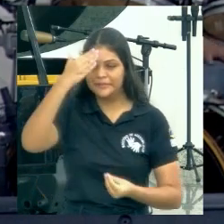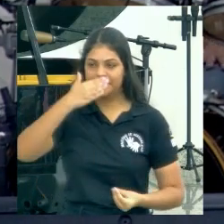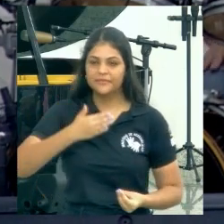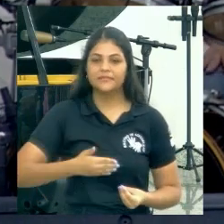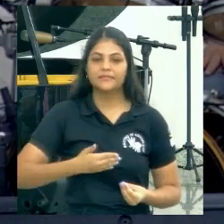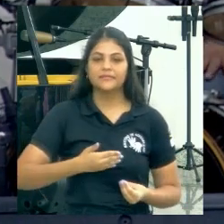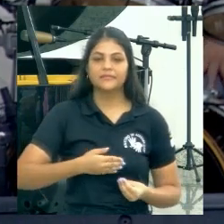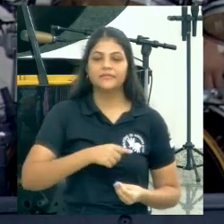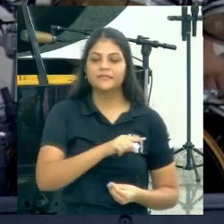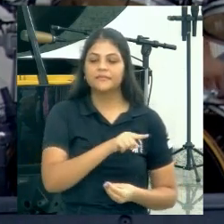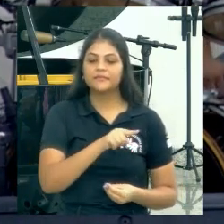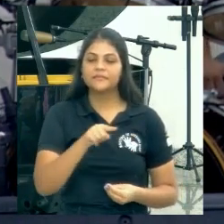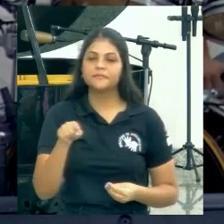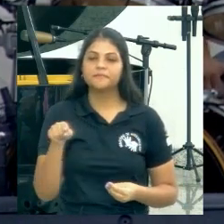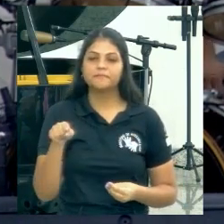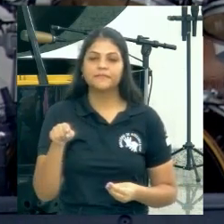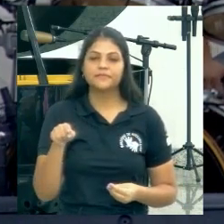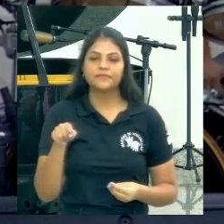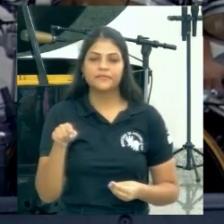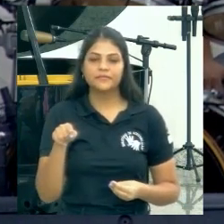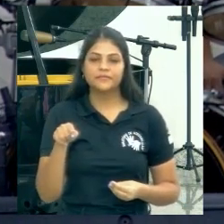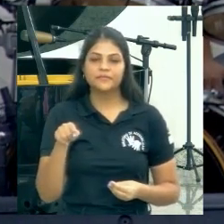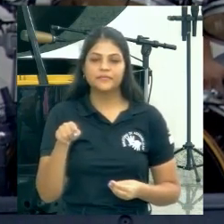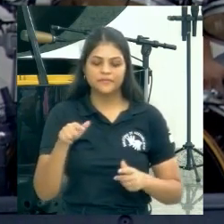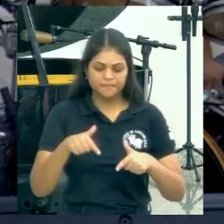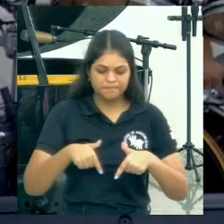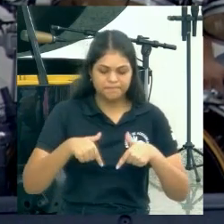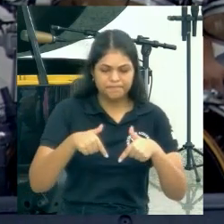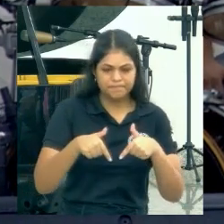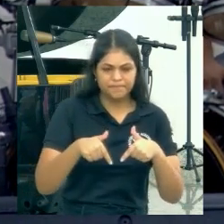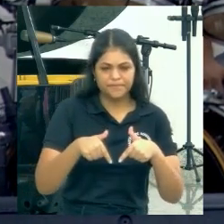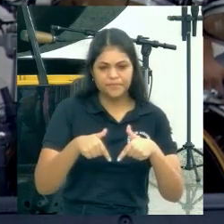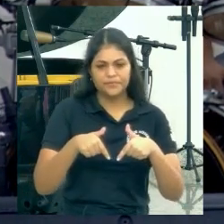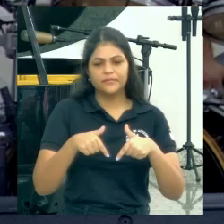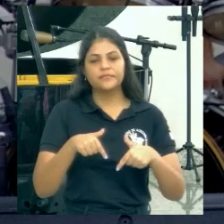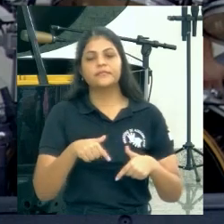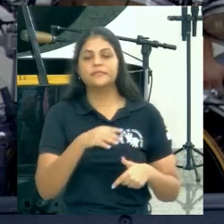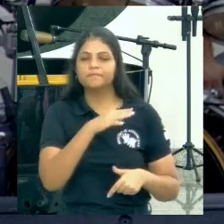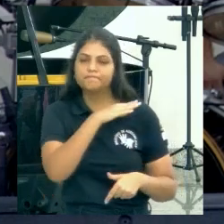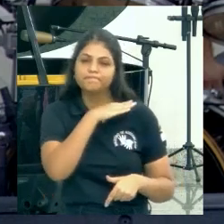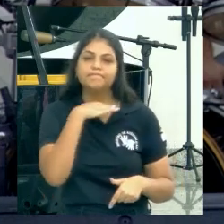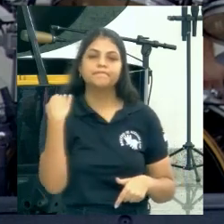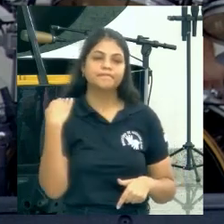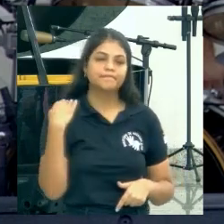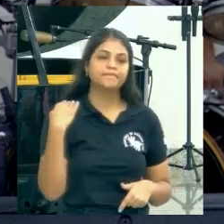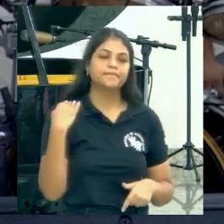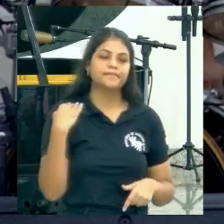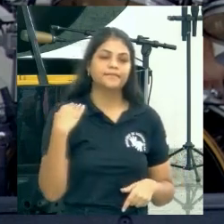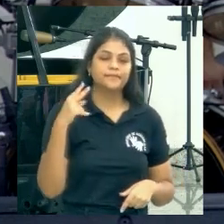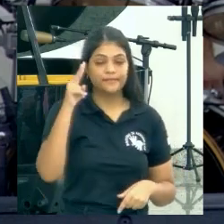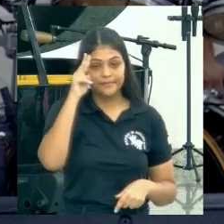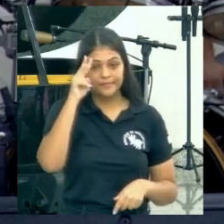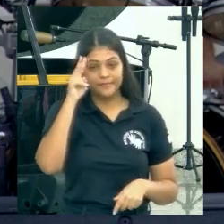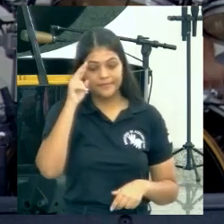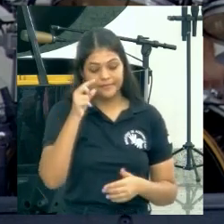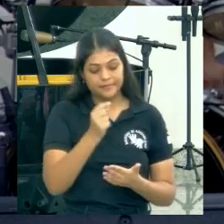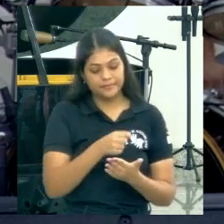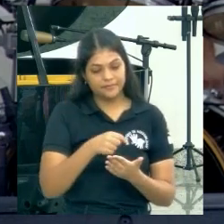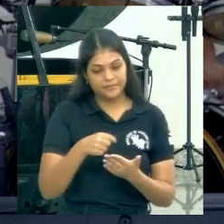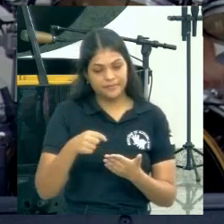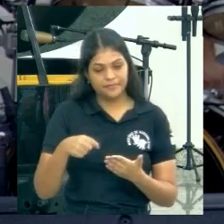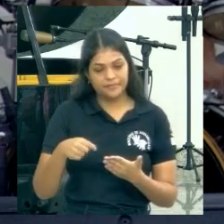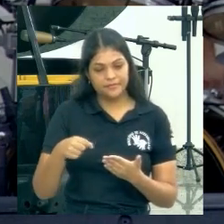e deixe-o onde o combate estiver mais violento, para que seja ferido e morra. Lembram-se quem escreveu essa